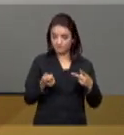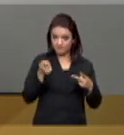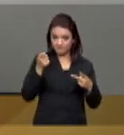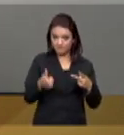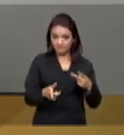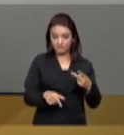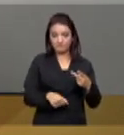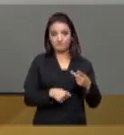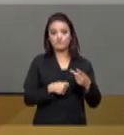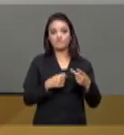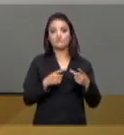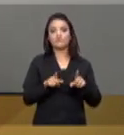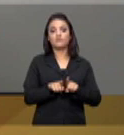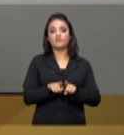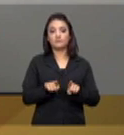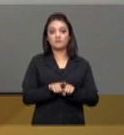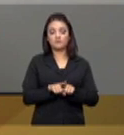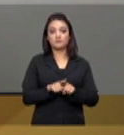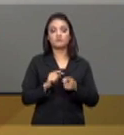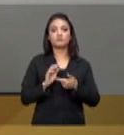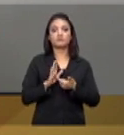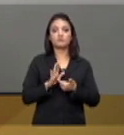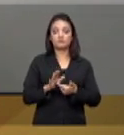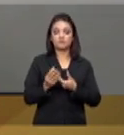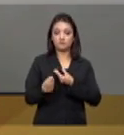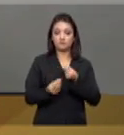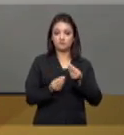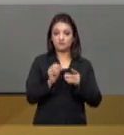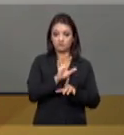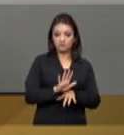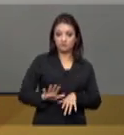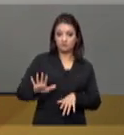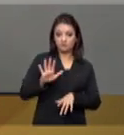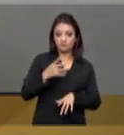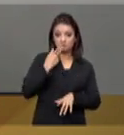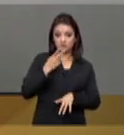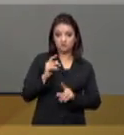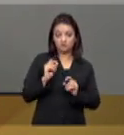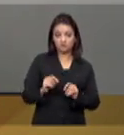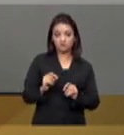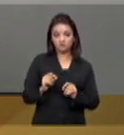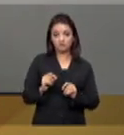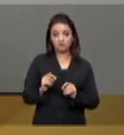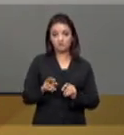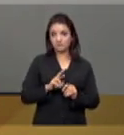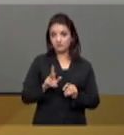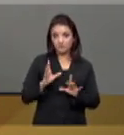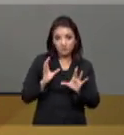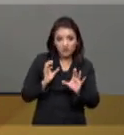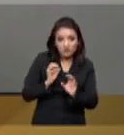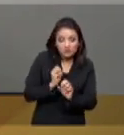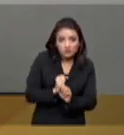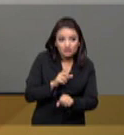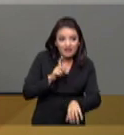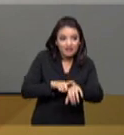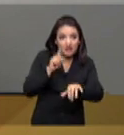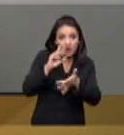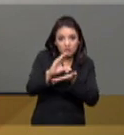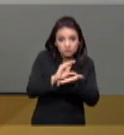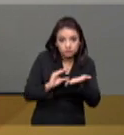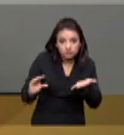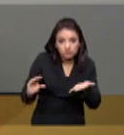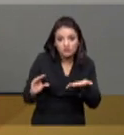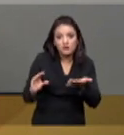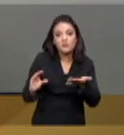quadro que eu demonstrei, extrair que, conquanto nem todo o montante seja imediatamente recolhido